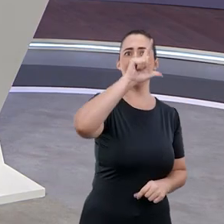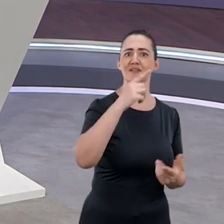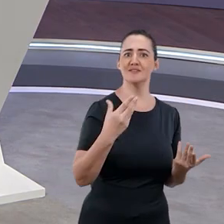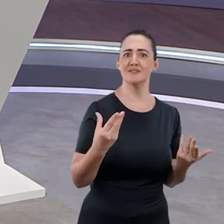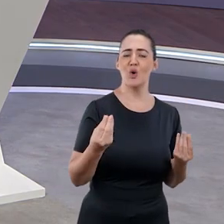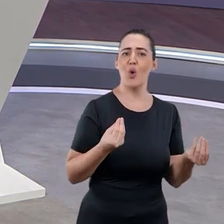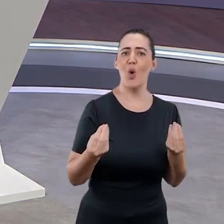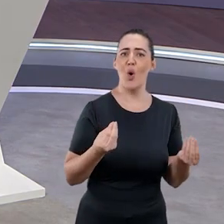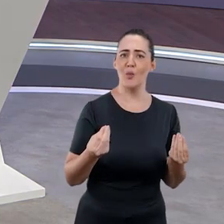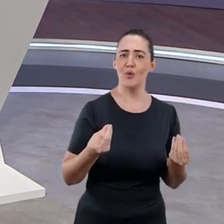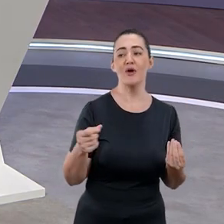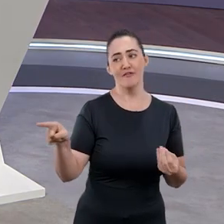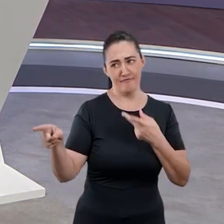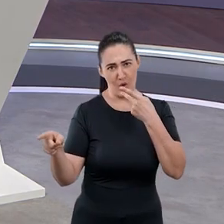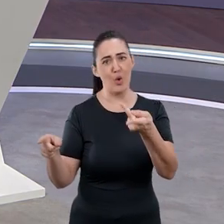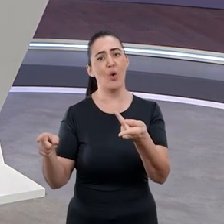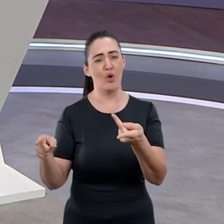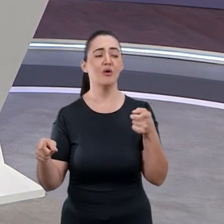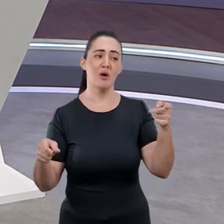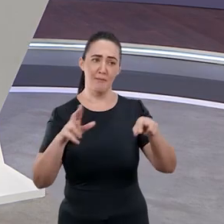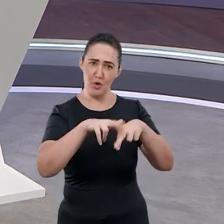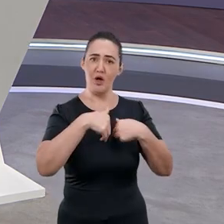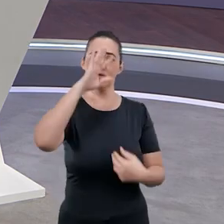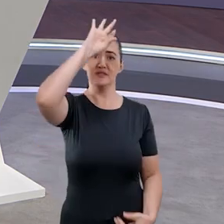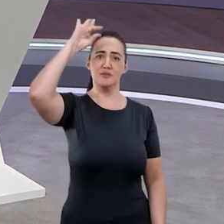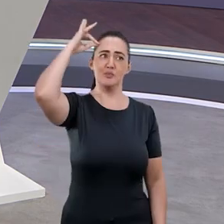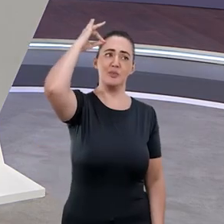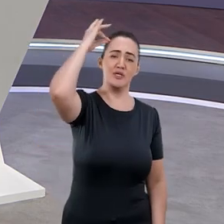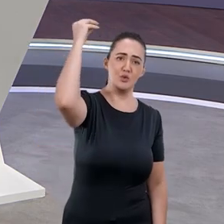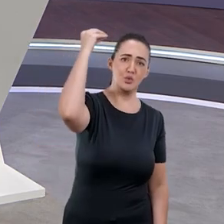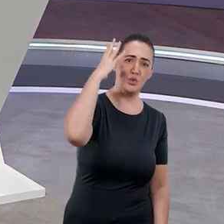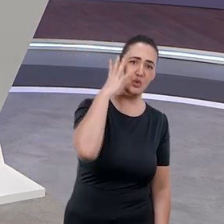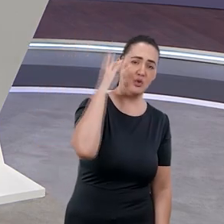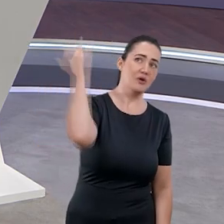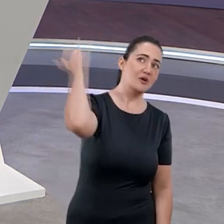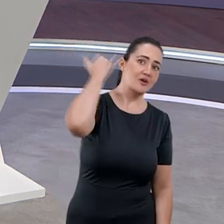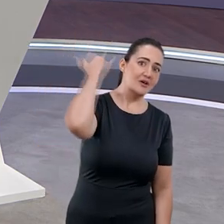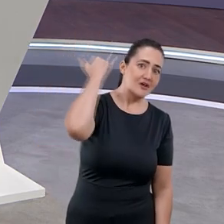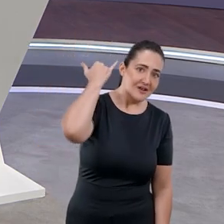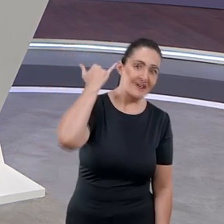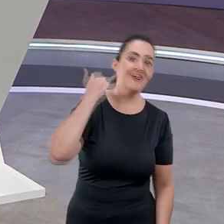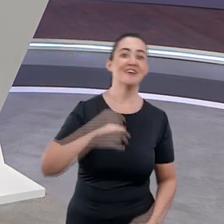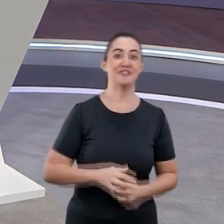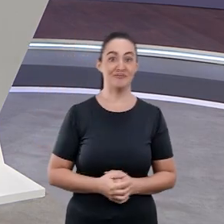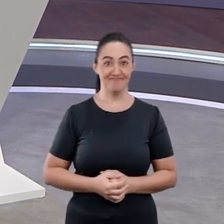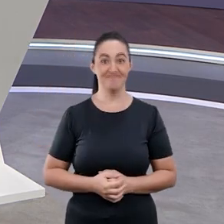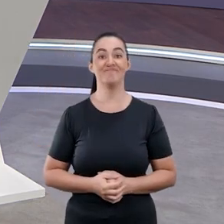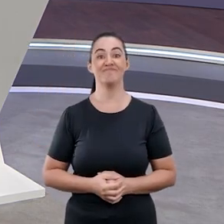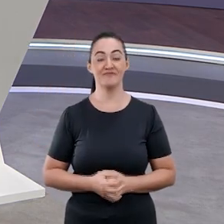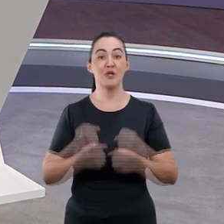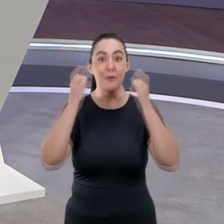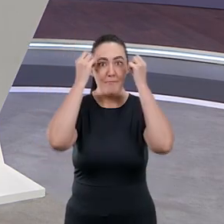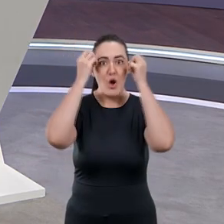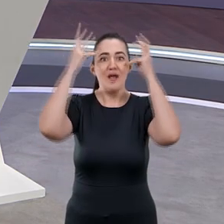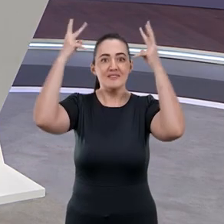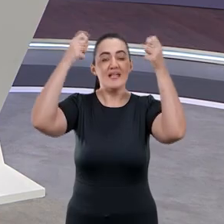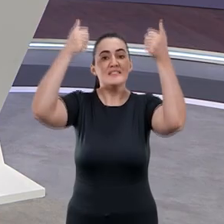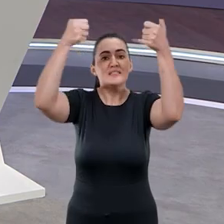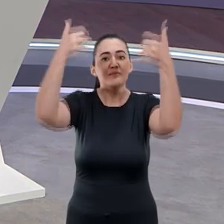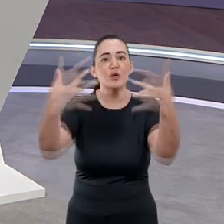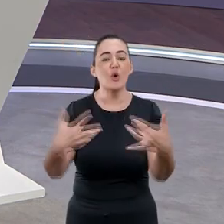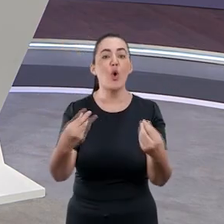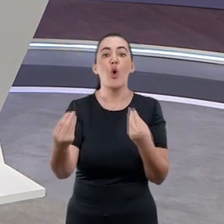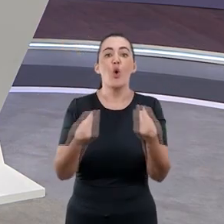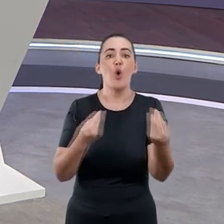têm, porque o que ele disse lá atrás foi exatamente o que aconteceu. Moisés explicou